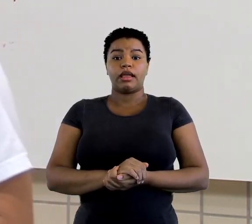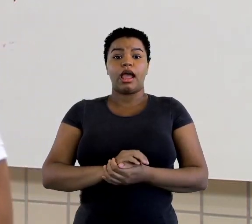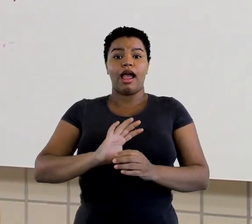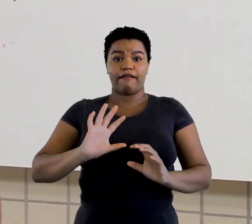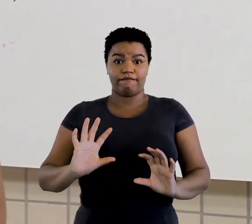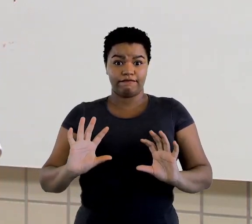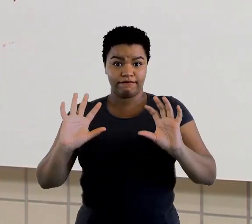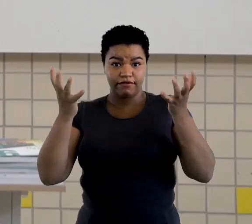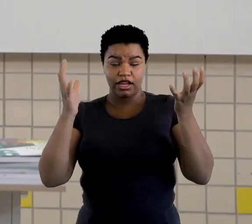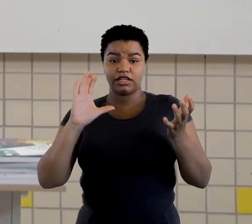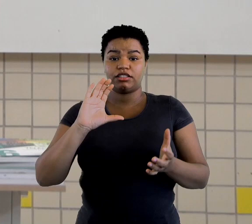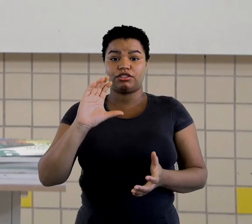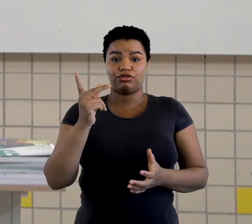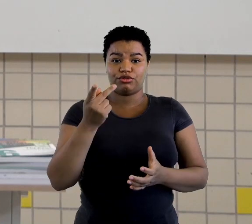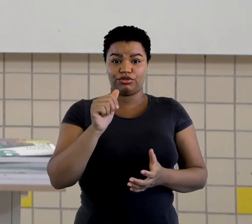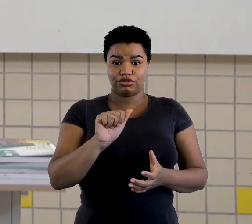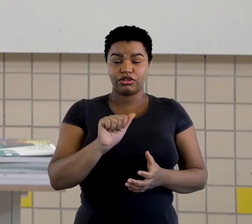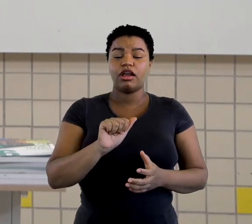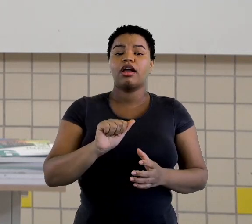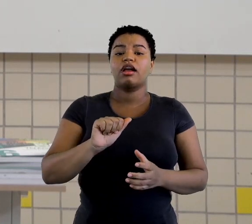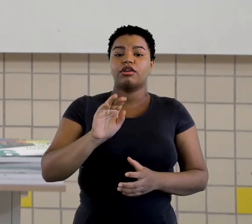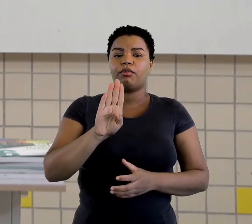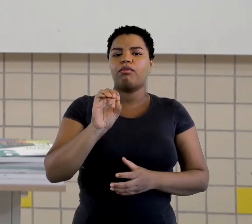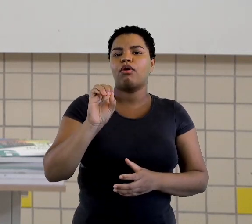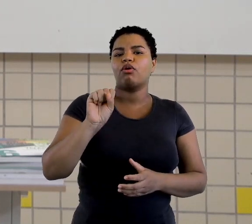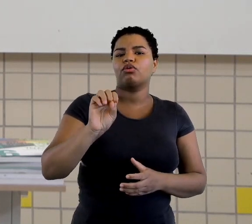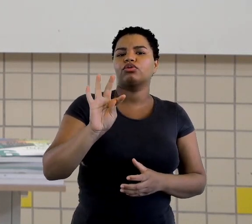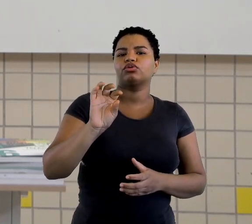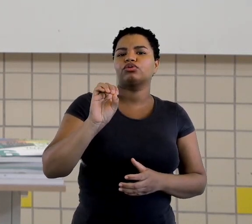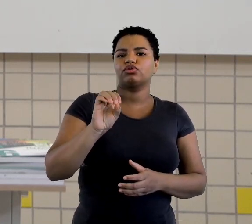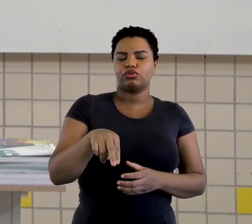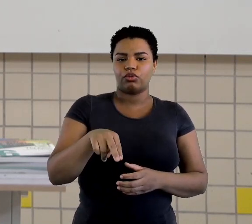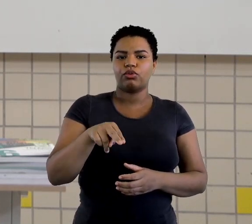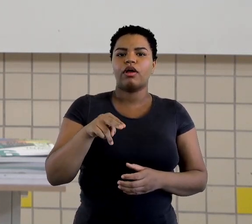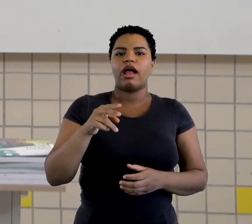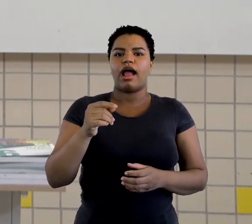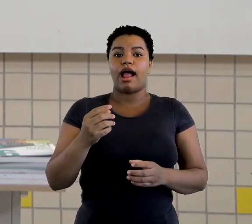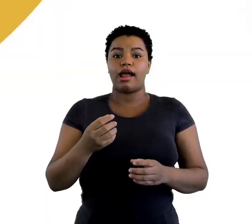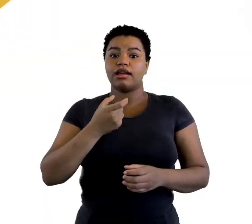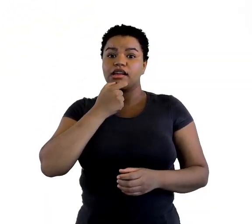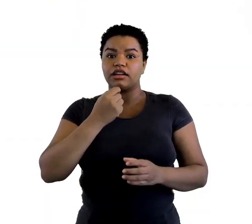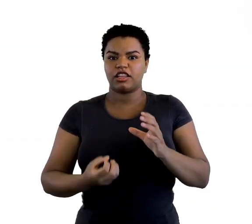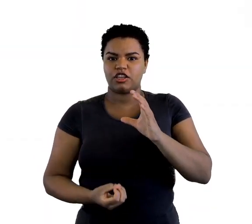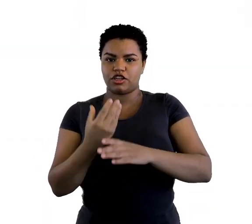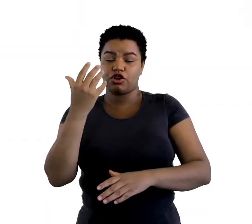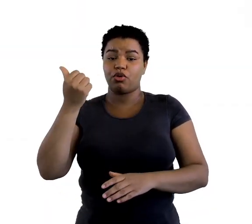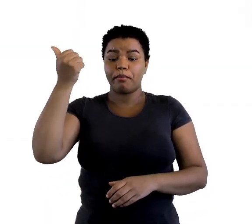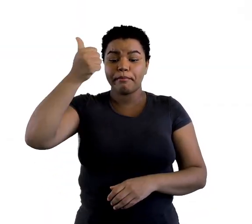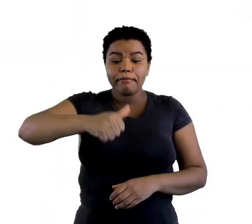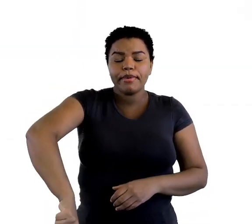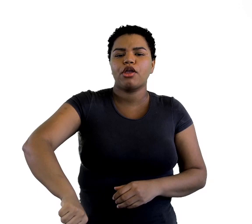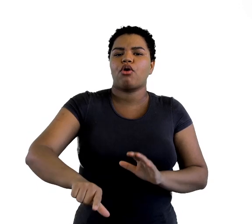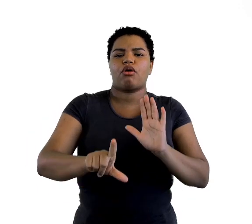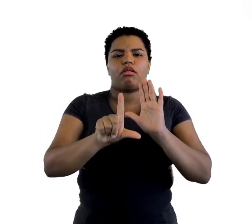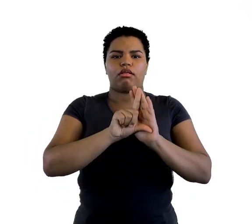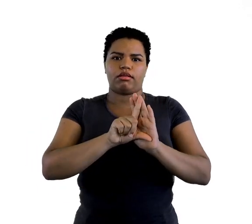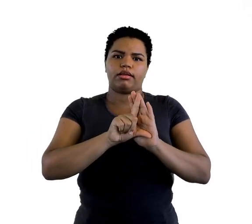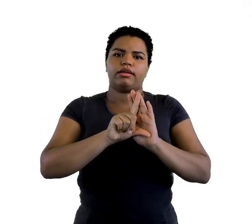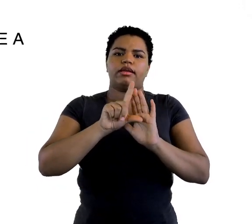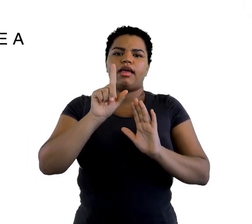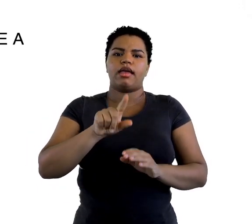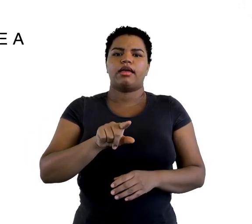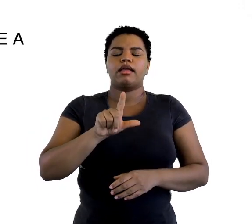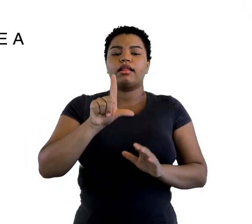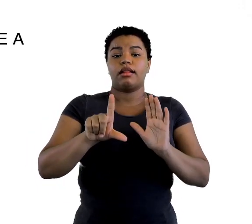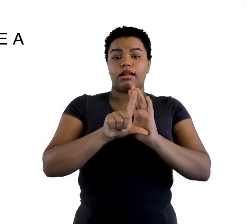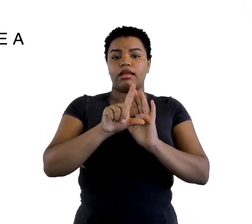do Chá do Porto de Boston, a Inglaterra criou a pior das leis, as chamadas leis intoleráveis. O que foram